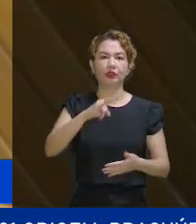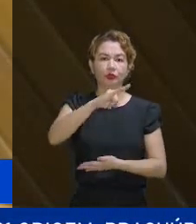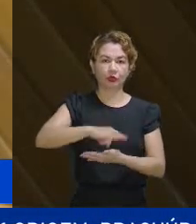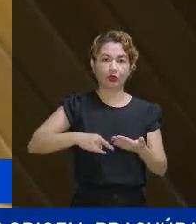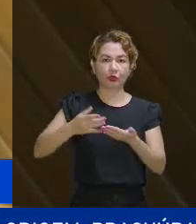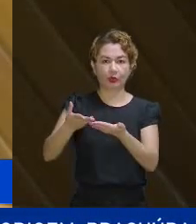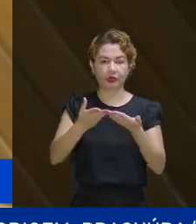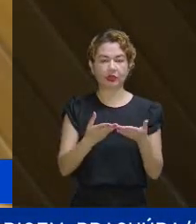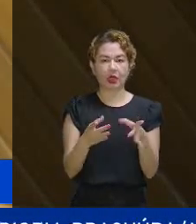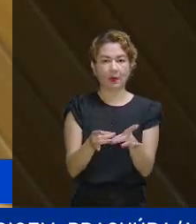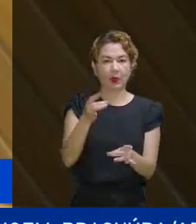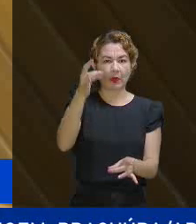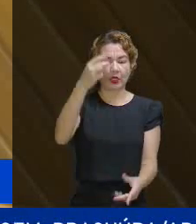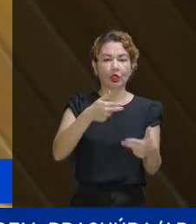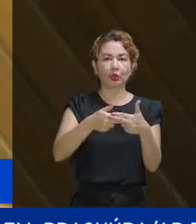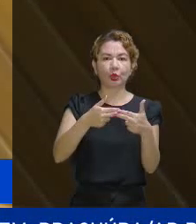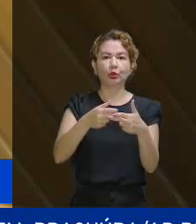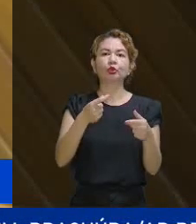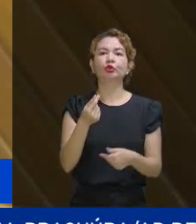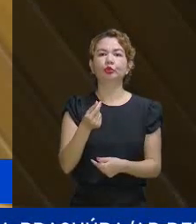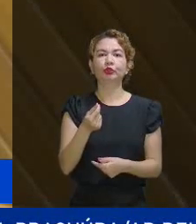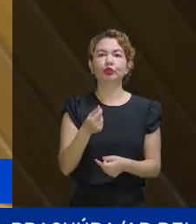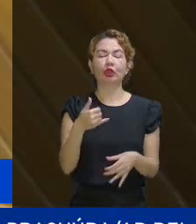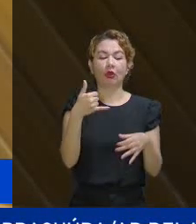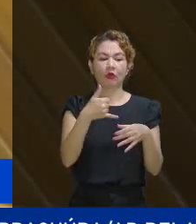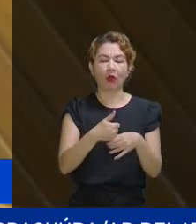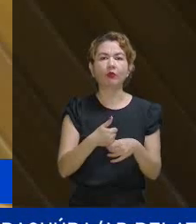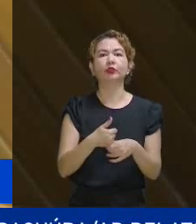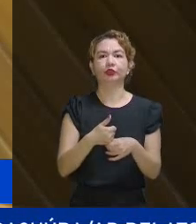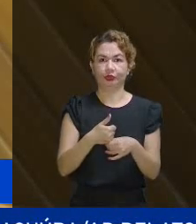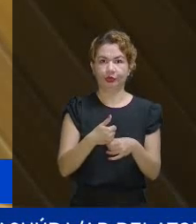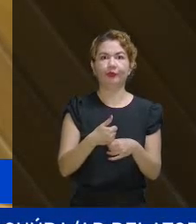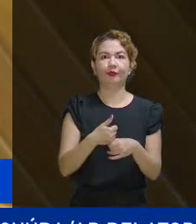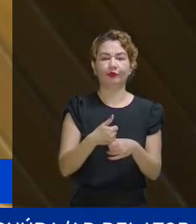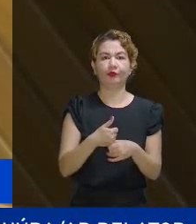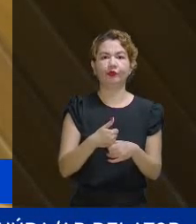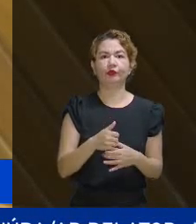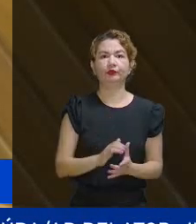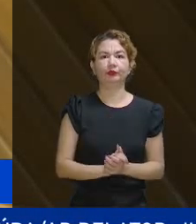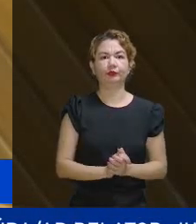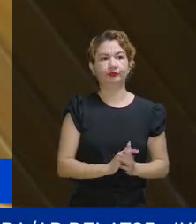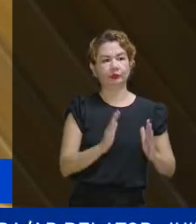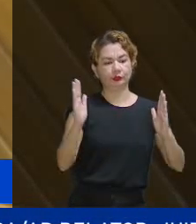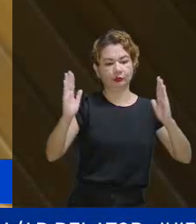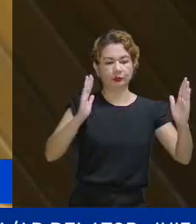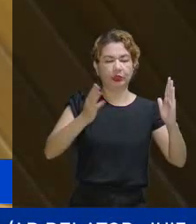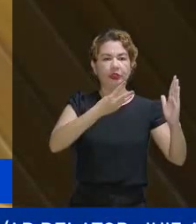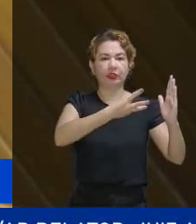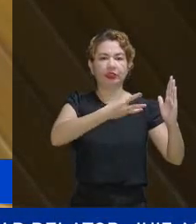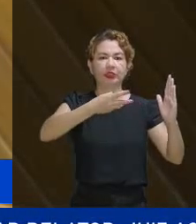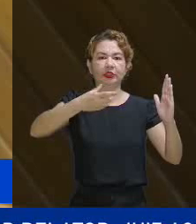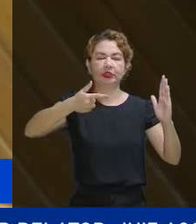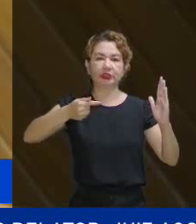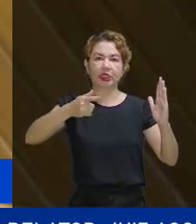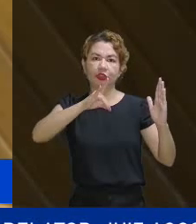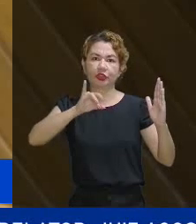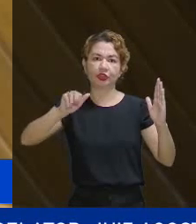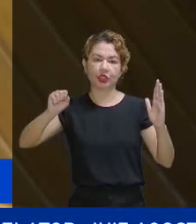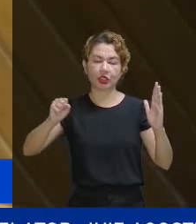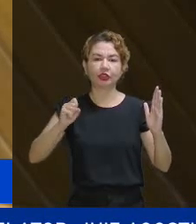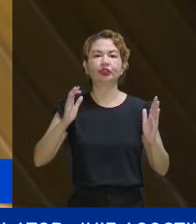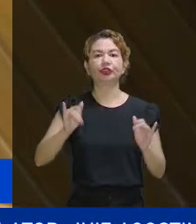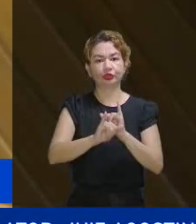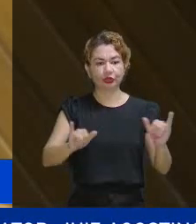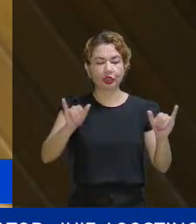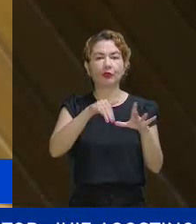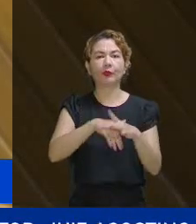0600-484-33.2024. Origem Pracuúba, barra P, relator, juiz Agostinho Silvério. Ao longo dos 37 dias de campanha.